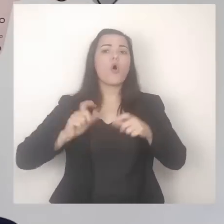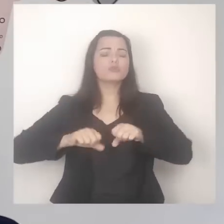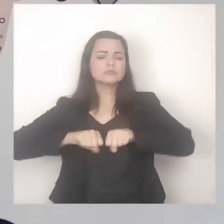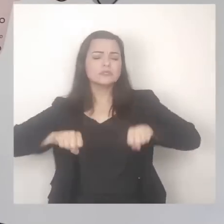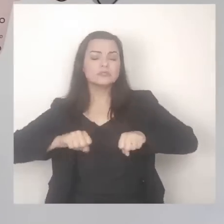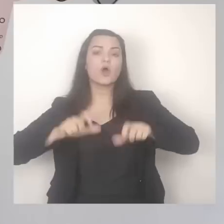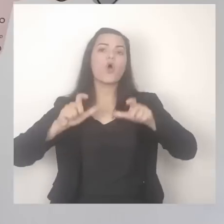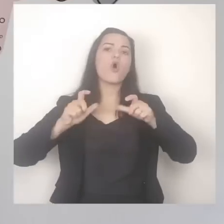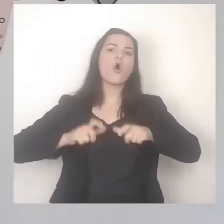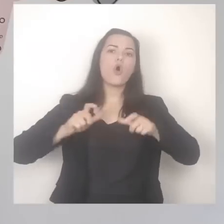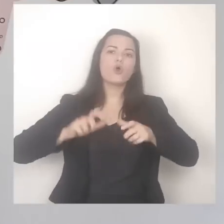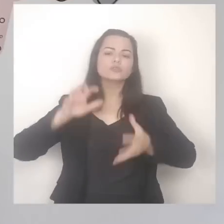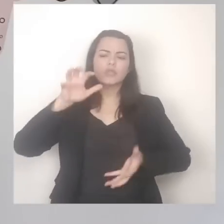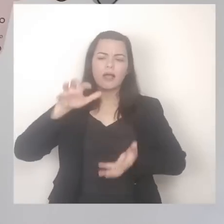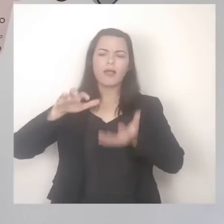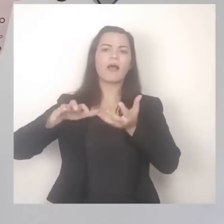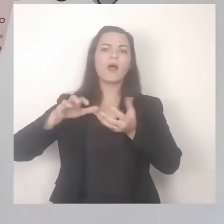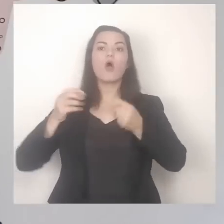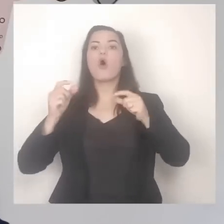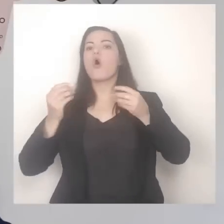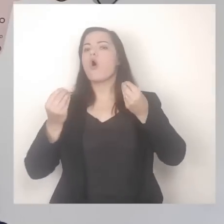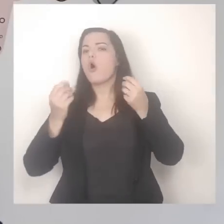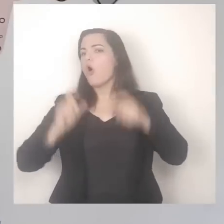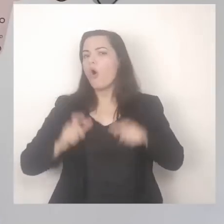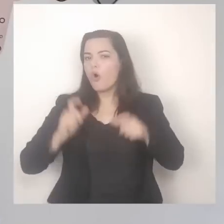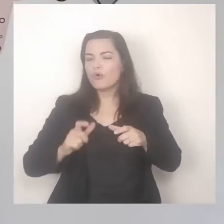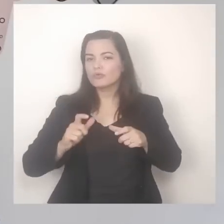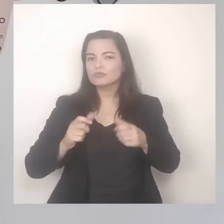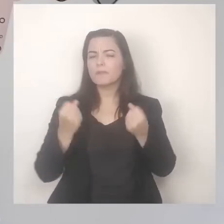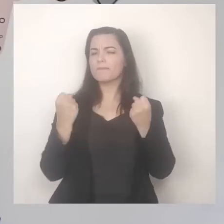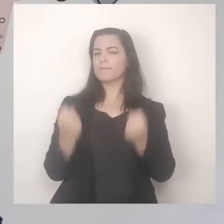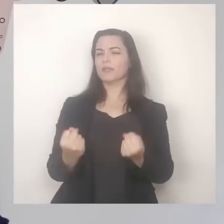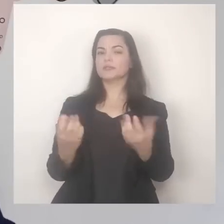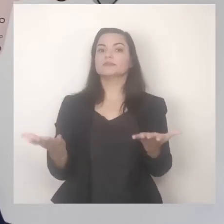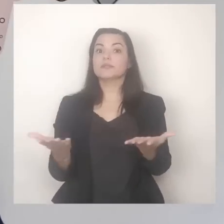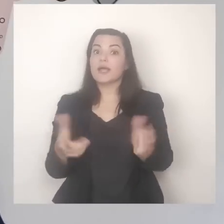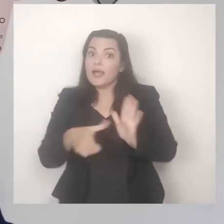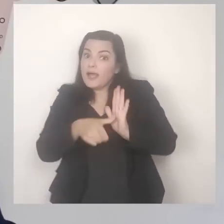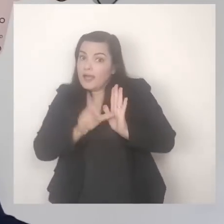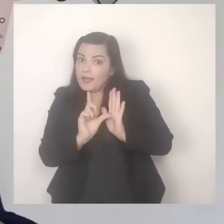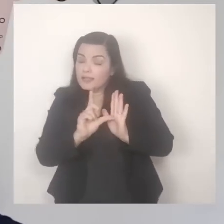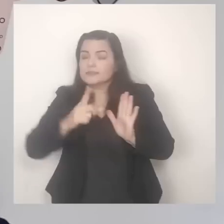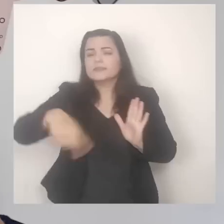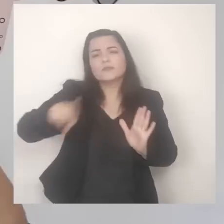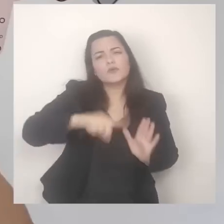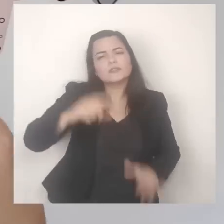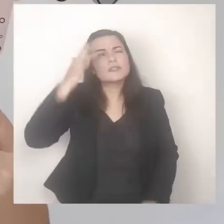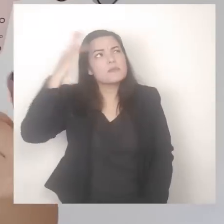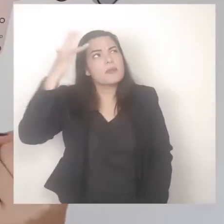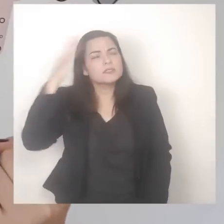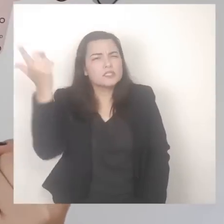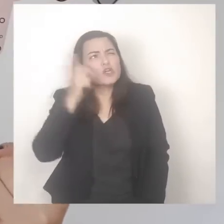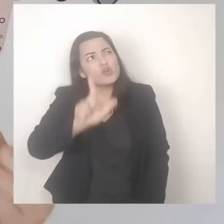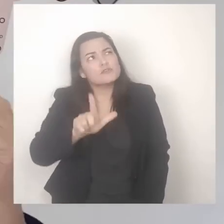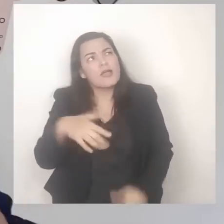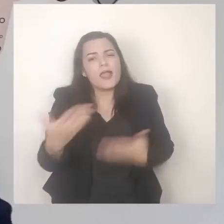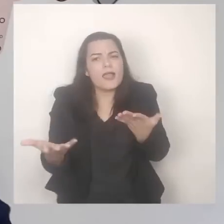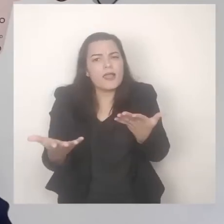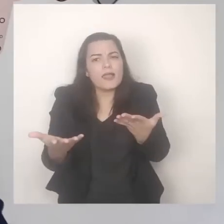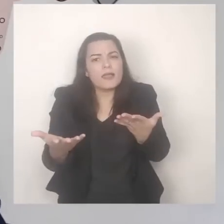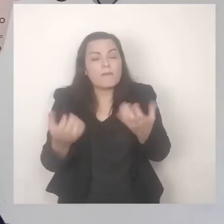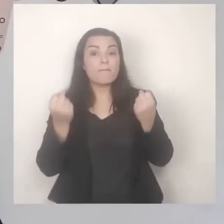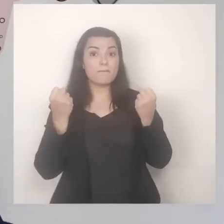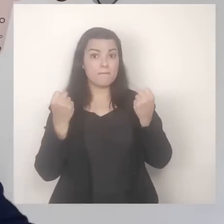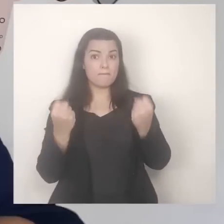o arrasto e onde nós temos o peso. Só que antes, você consegue imaginar qual